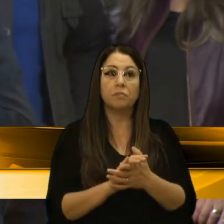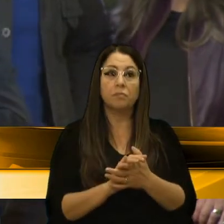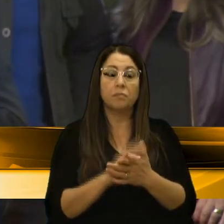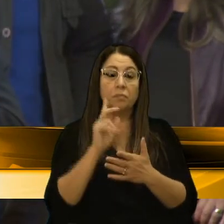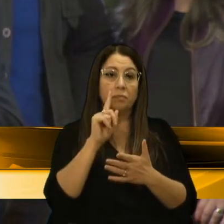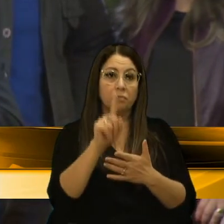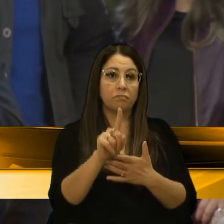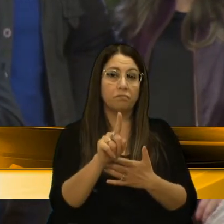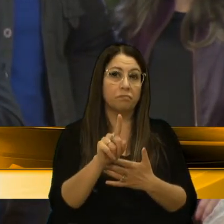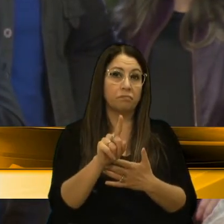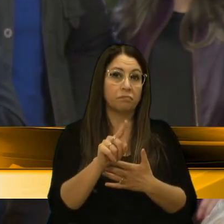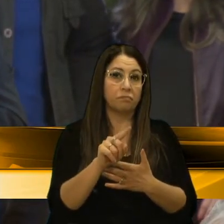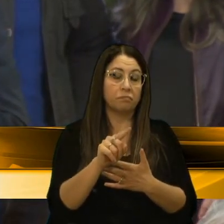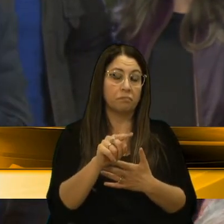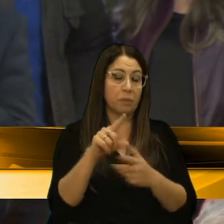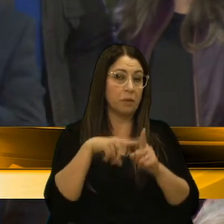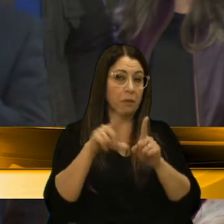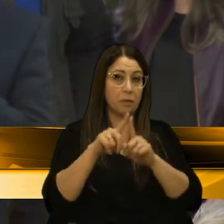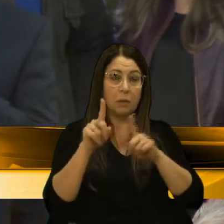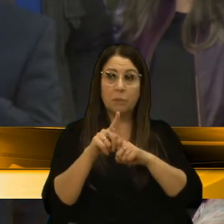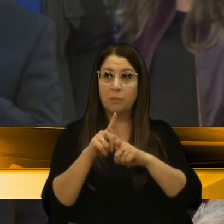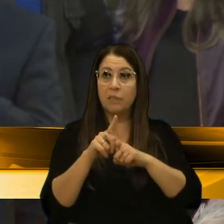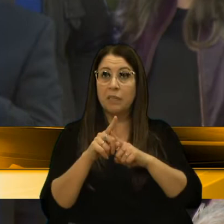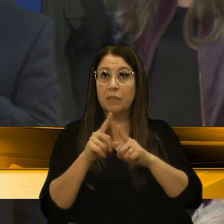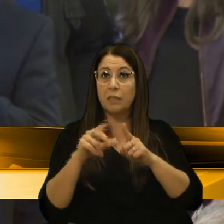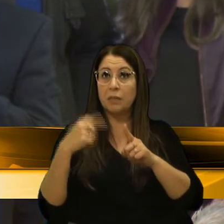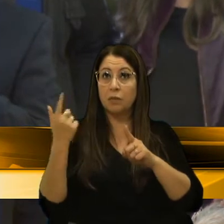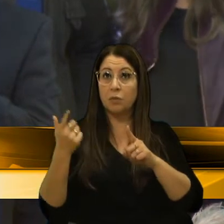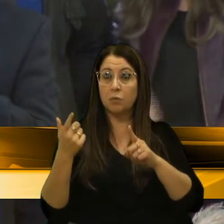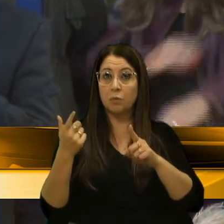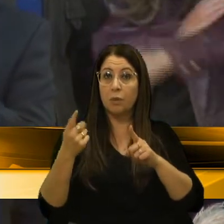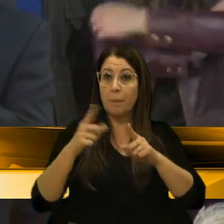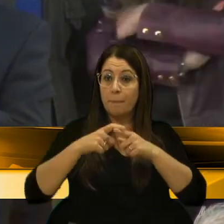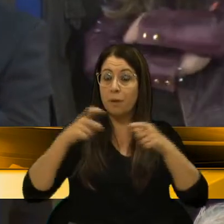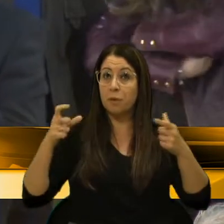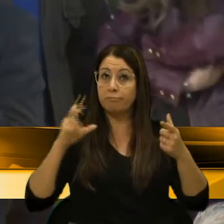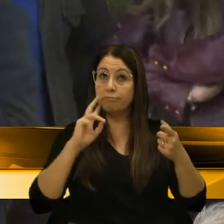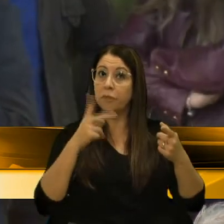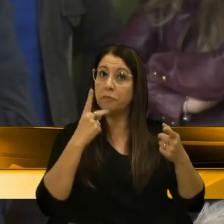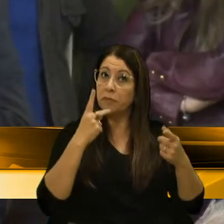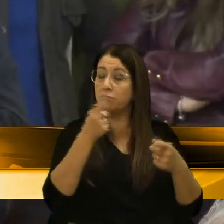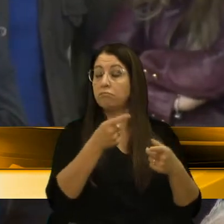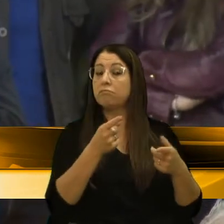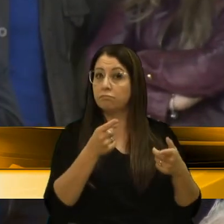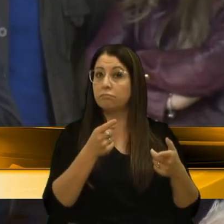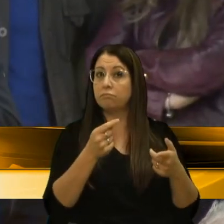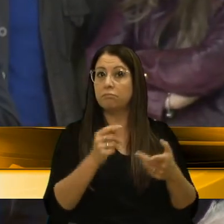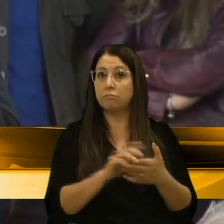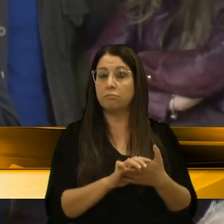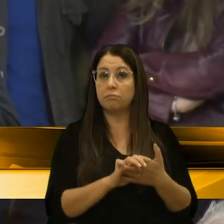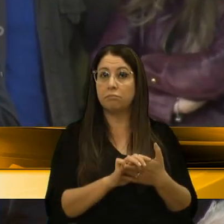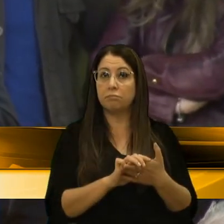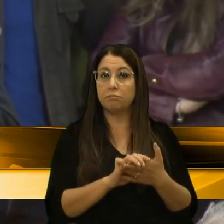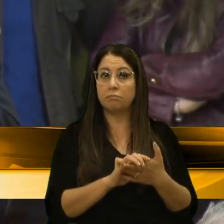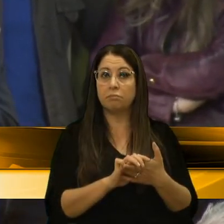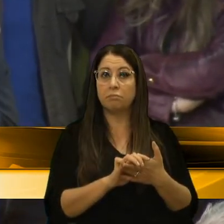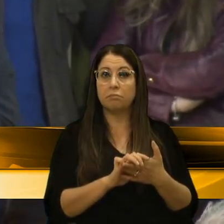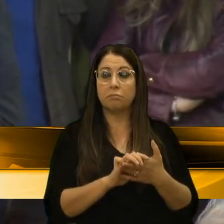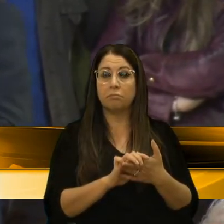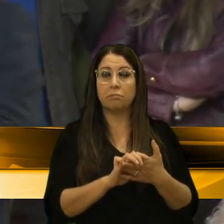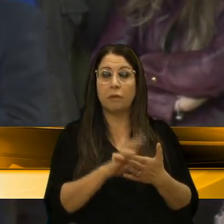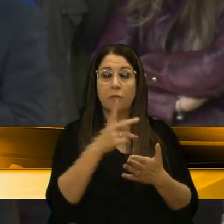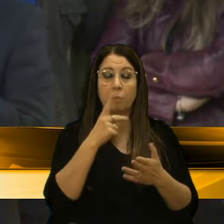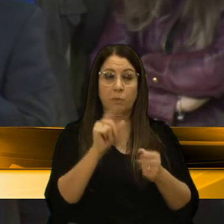fora, onde o jeton é maior. Aí eu coloquei, então, assim, para o... Então, vamos